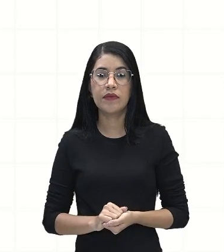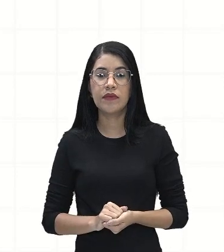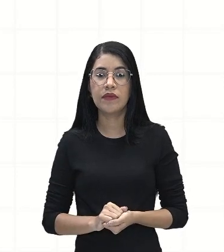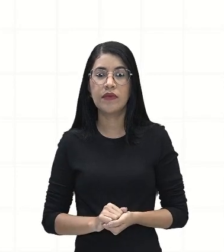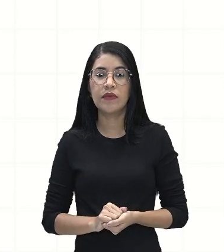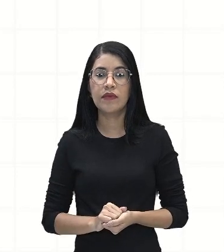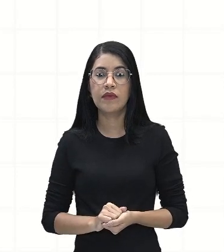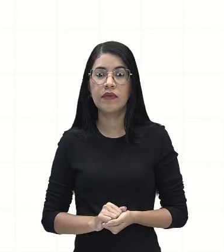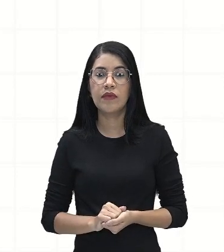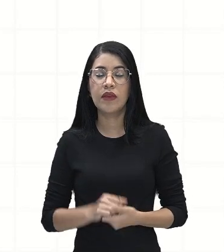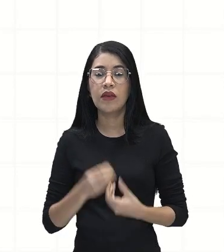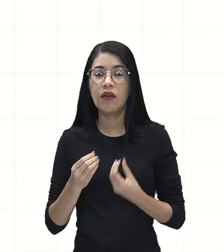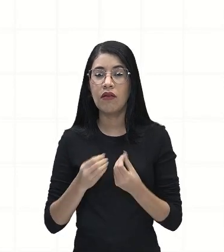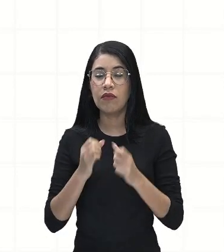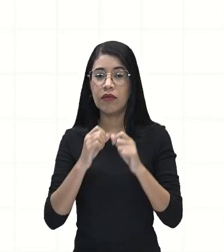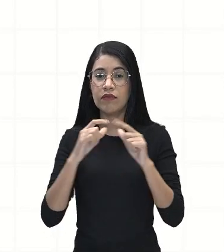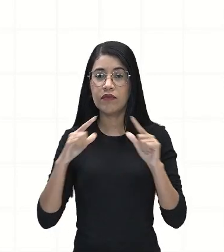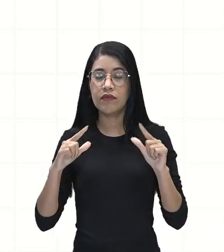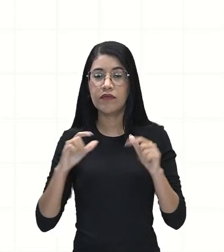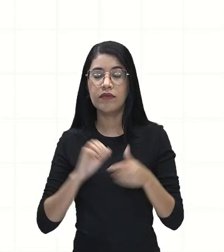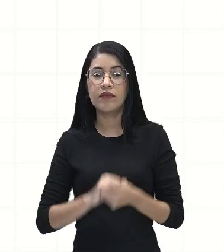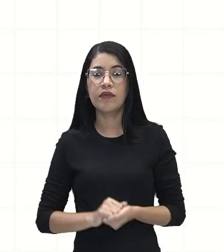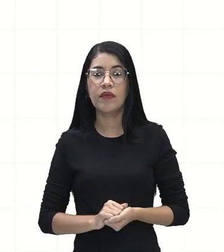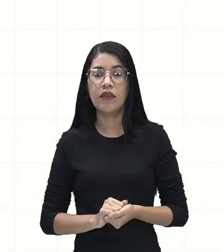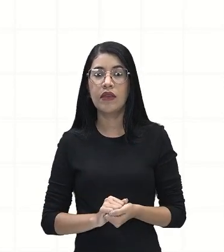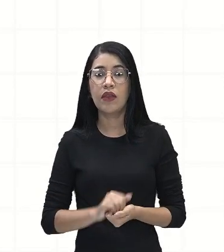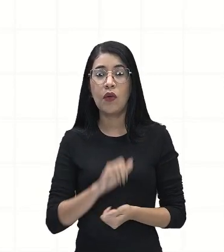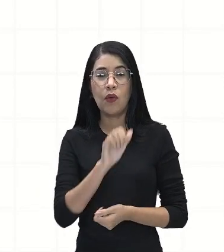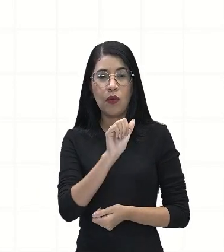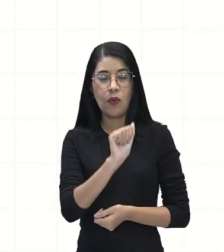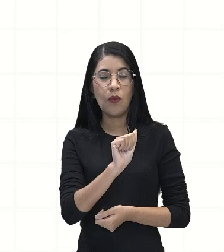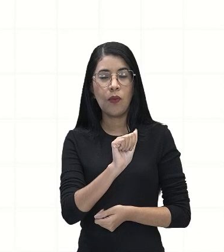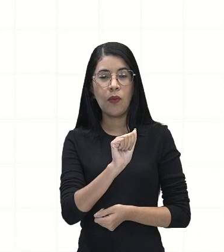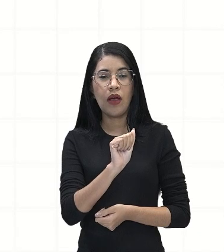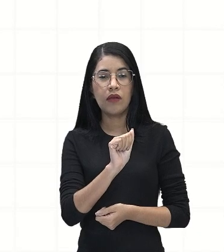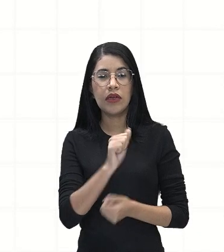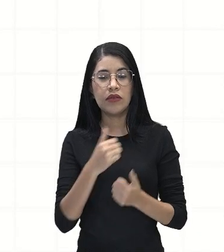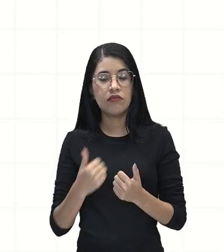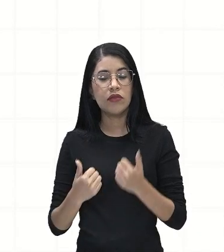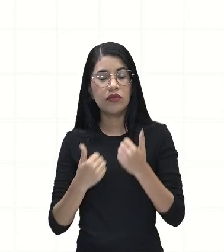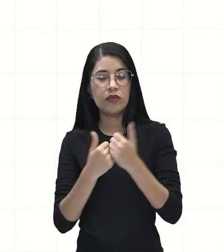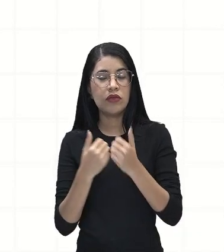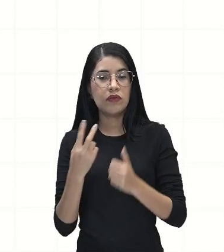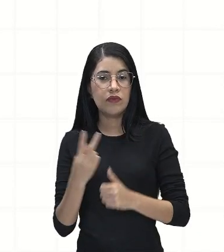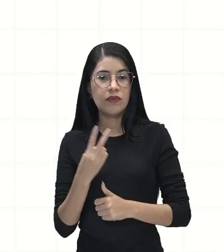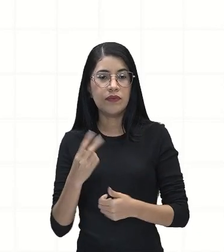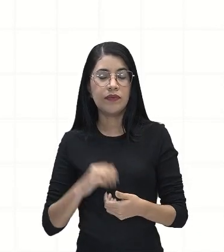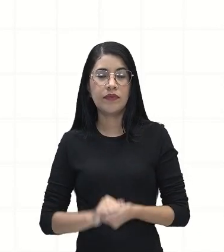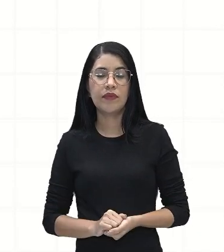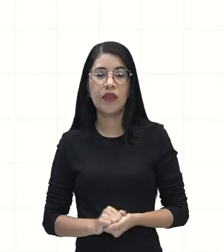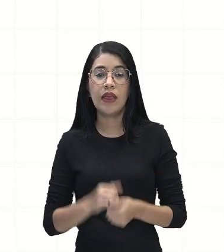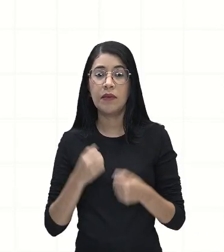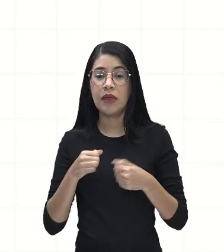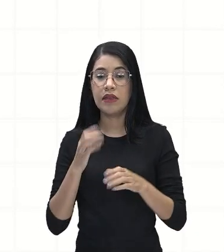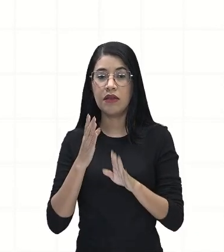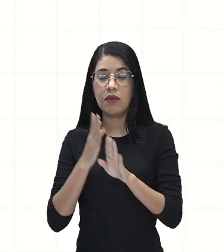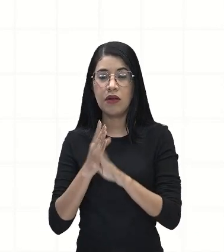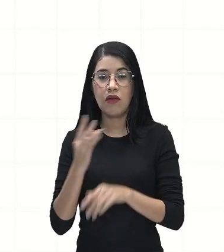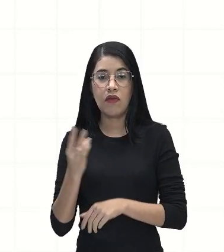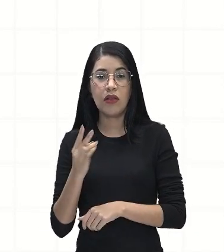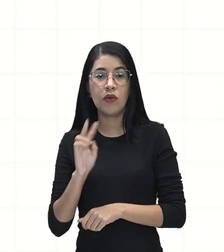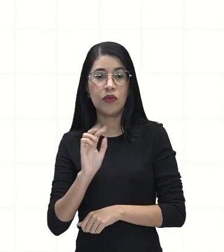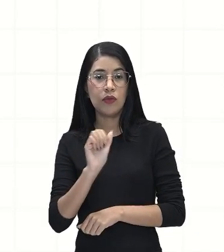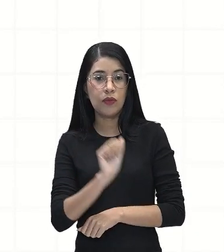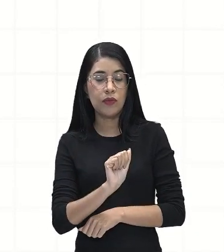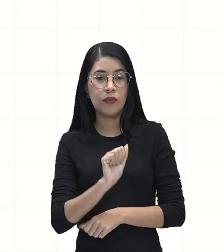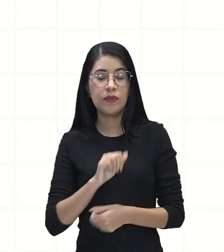diz que essa hipotenusa eu vou chamar de A, tá? Para facilitar. E o cateto, vocês já sabem, a gente pode